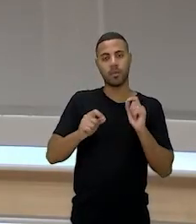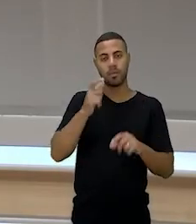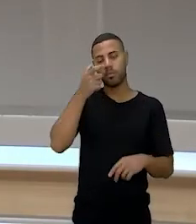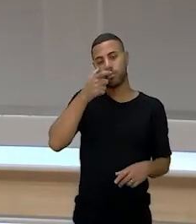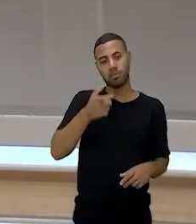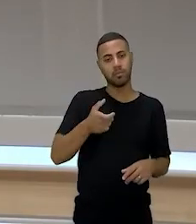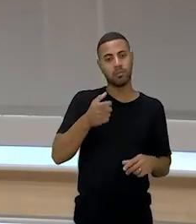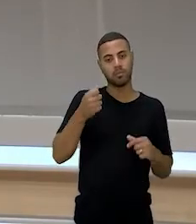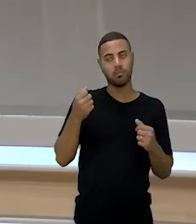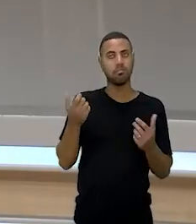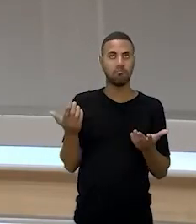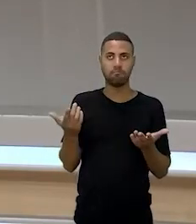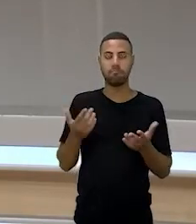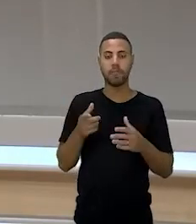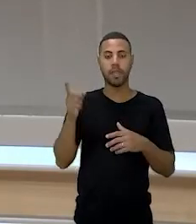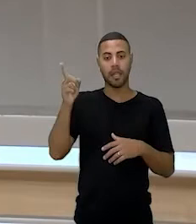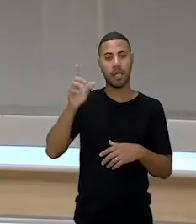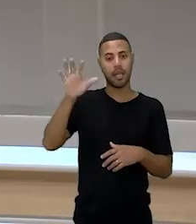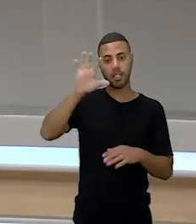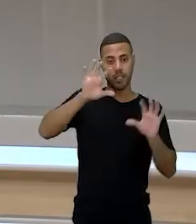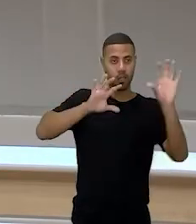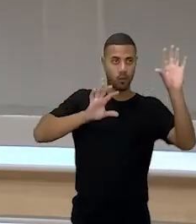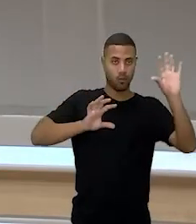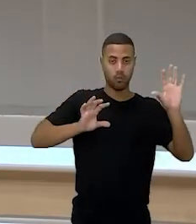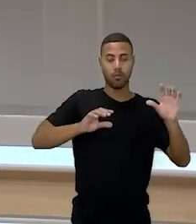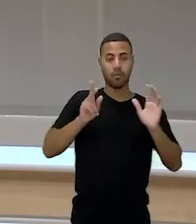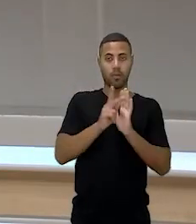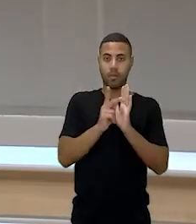assim essas regiões calcárias